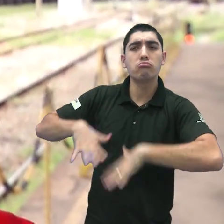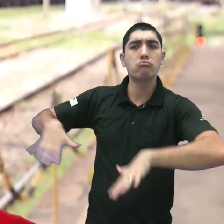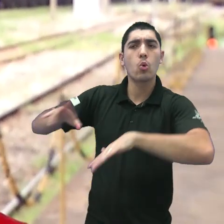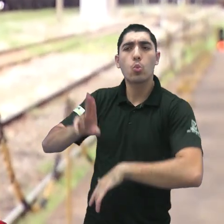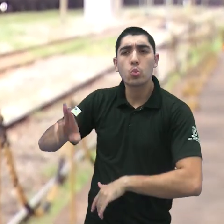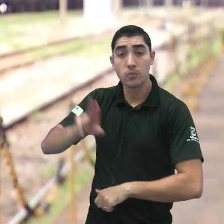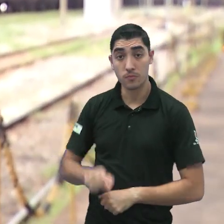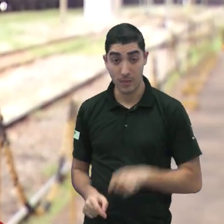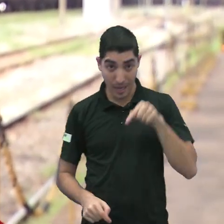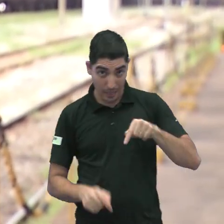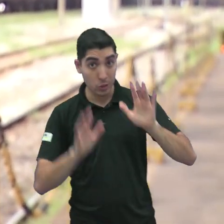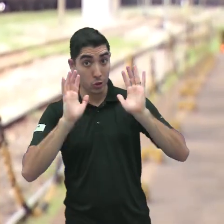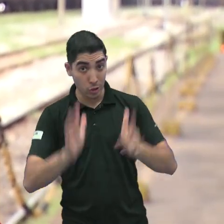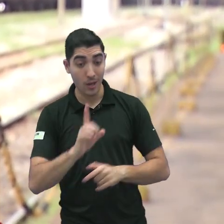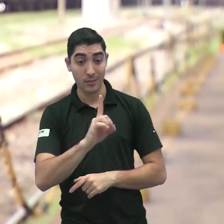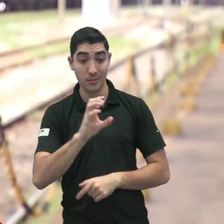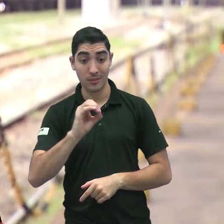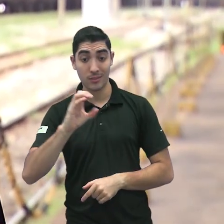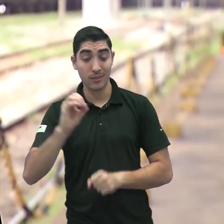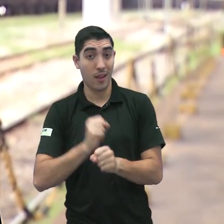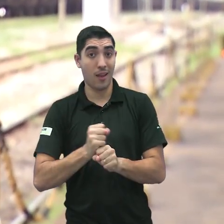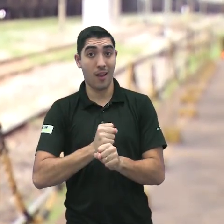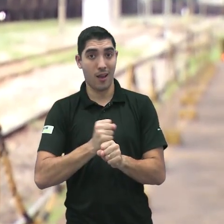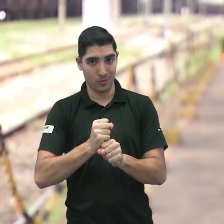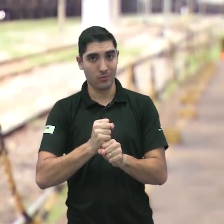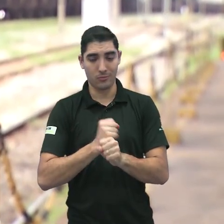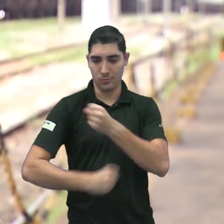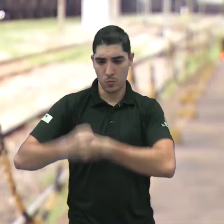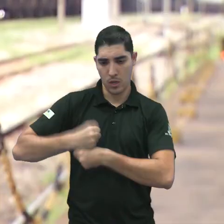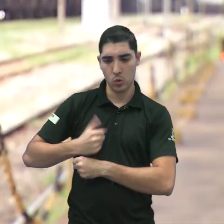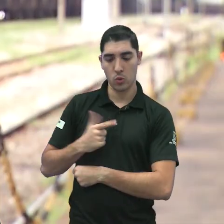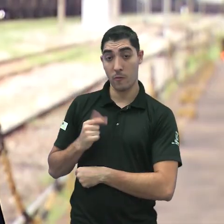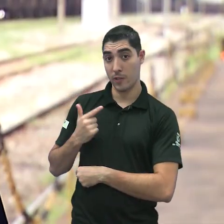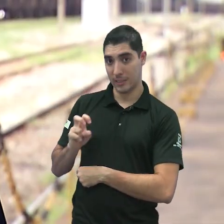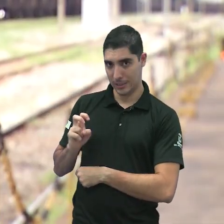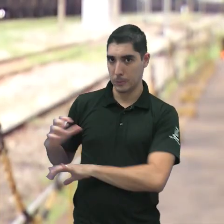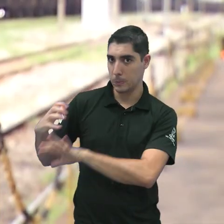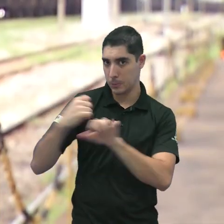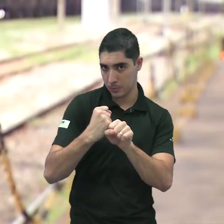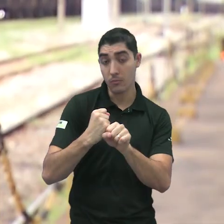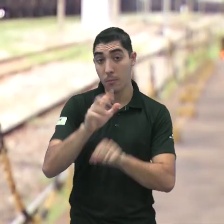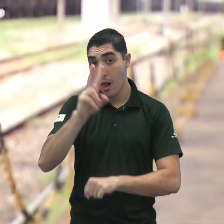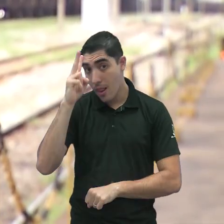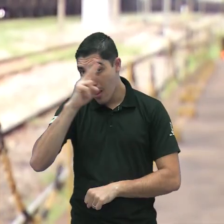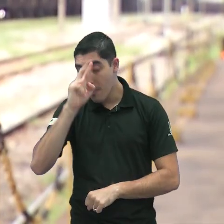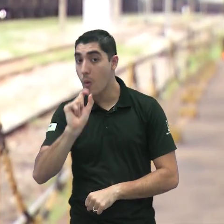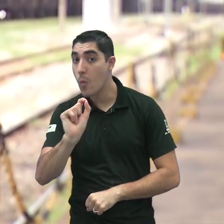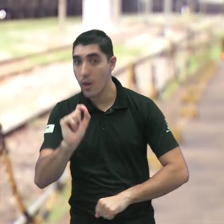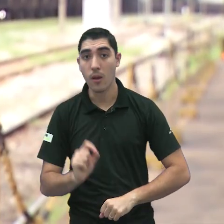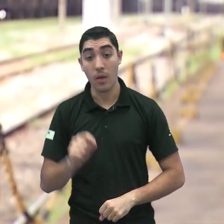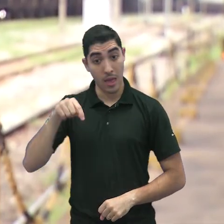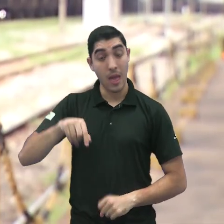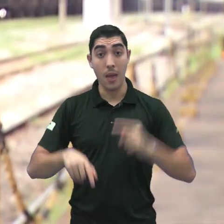bem, essa aqui faz 100 anos, completou 100 anos em 2025, lembrando que essa